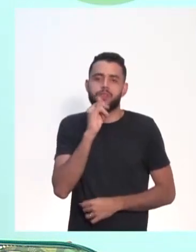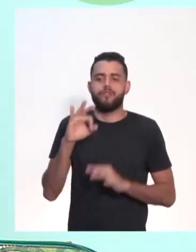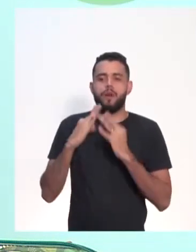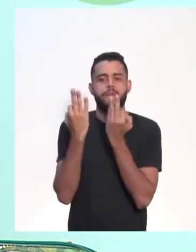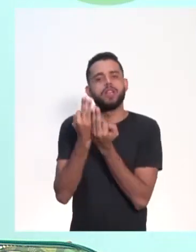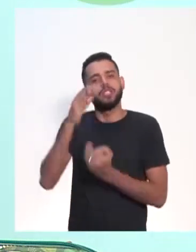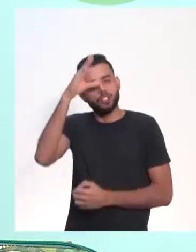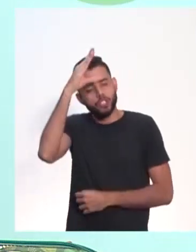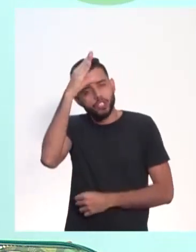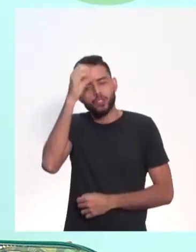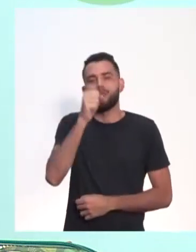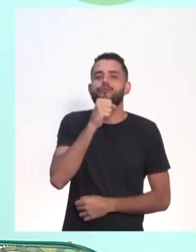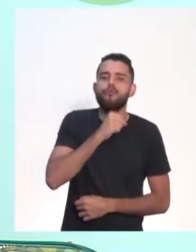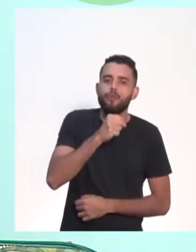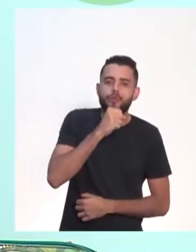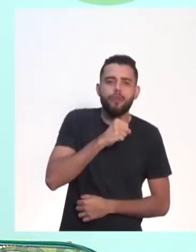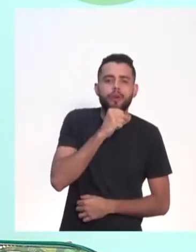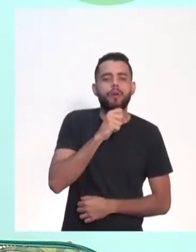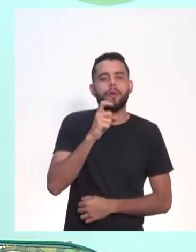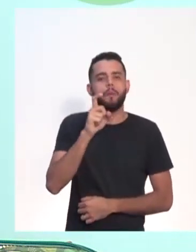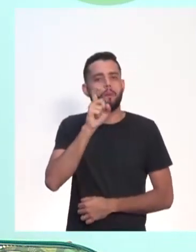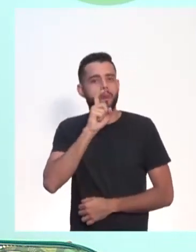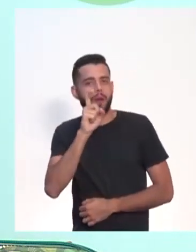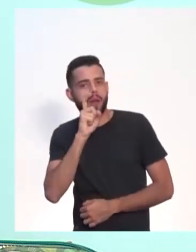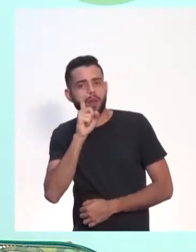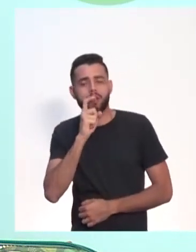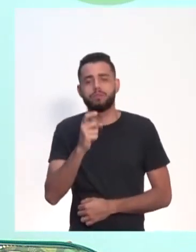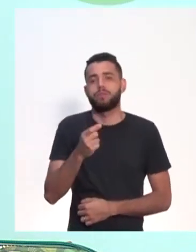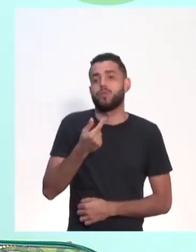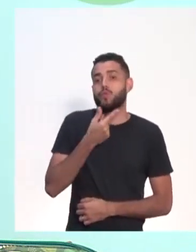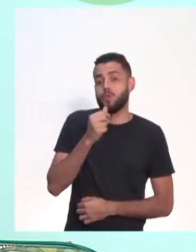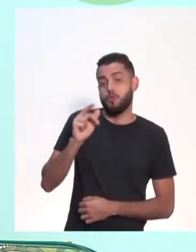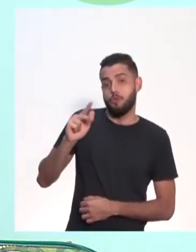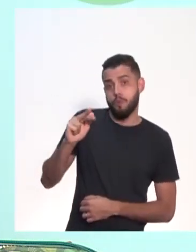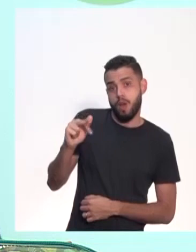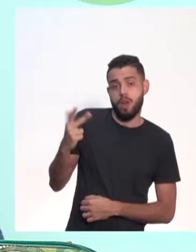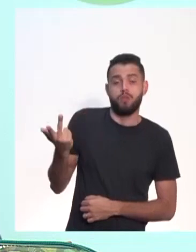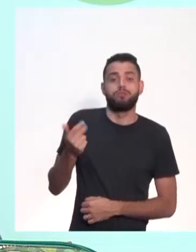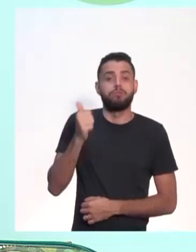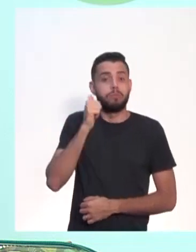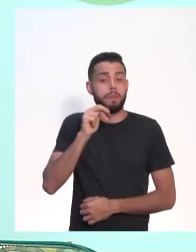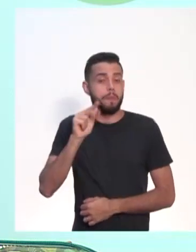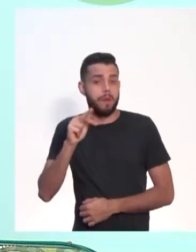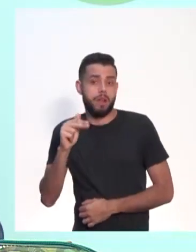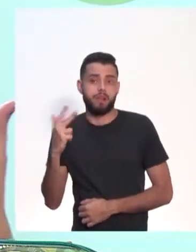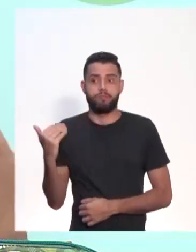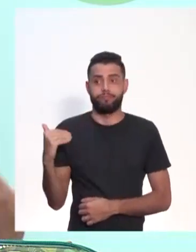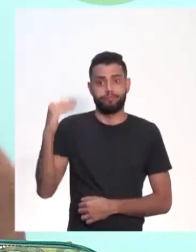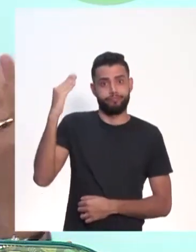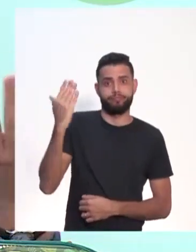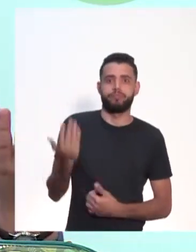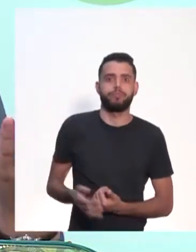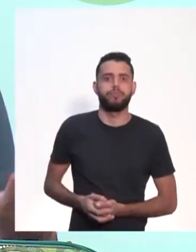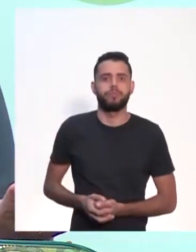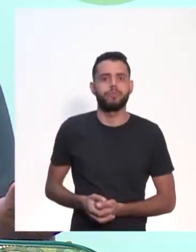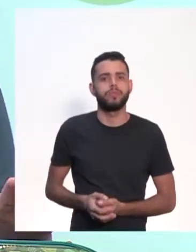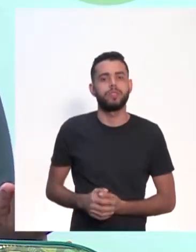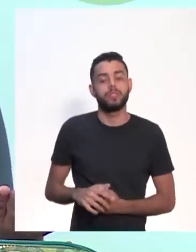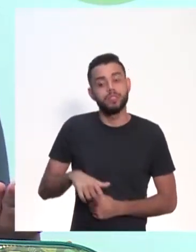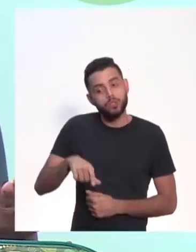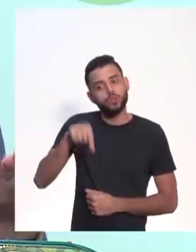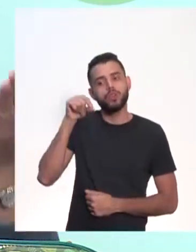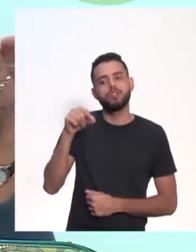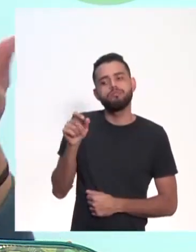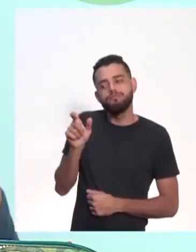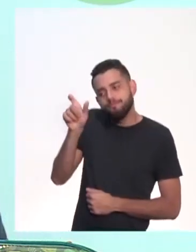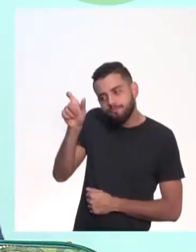ser o avô, pode ser o pai, pode ser o irmão mais velho, a irmã mais velha. A ideia é que a gente escolha um parceiro de